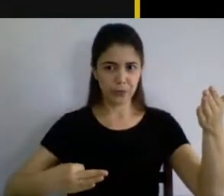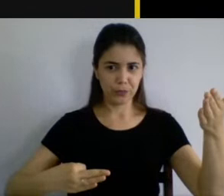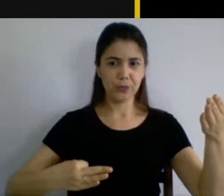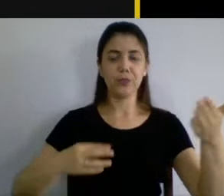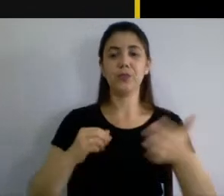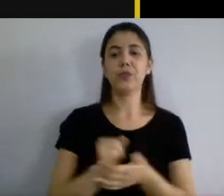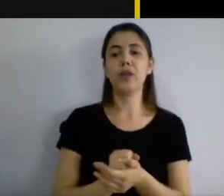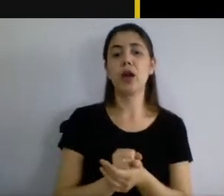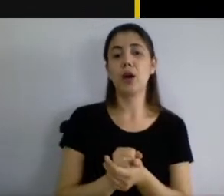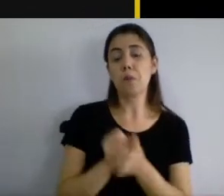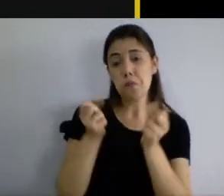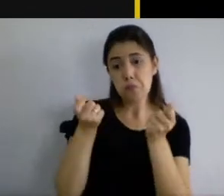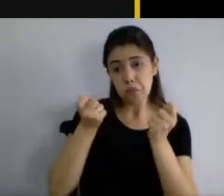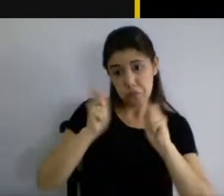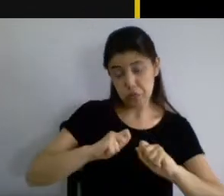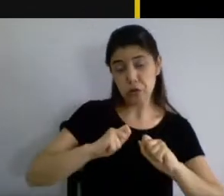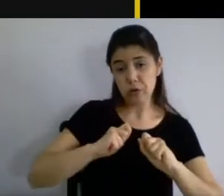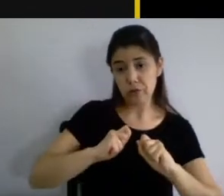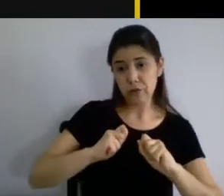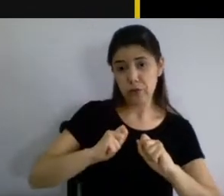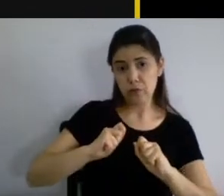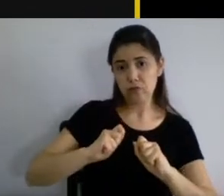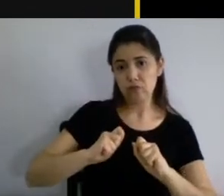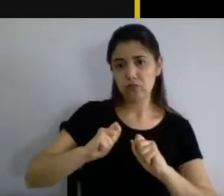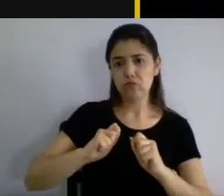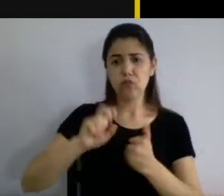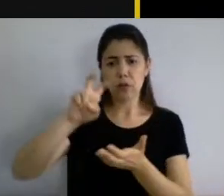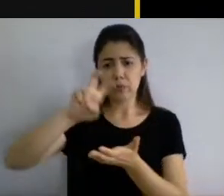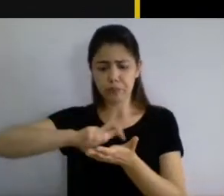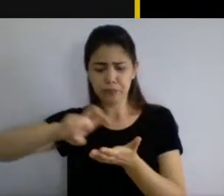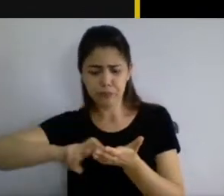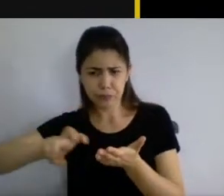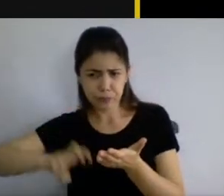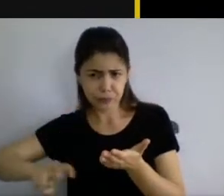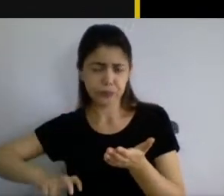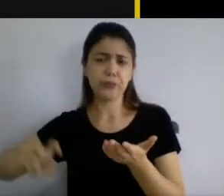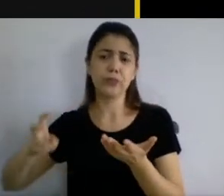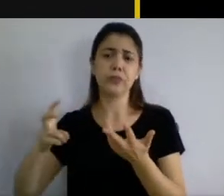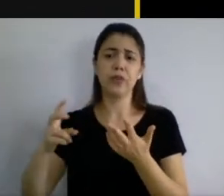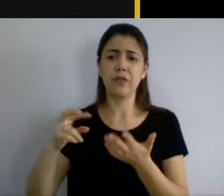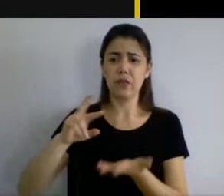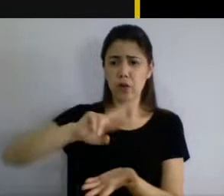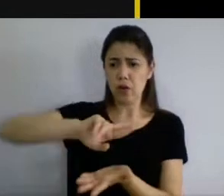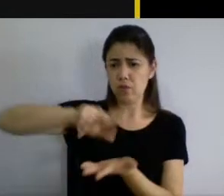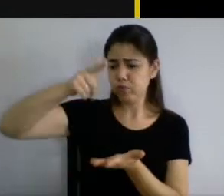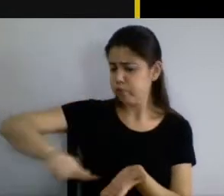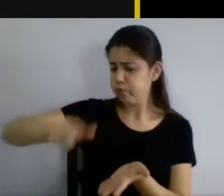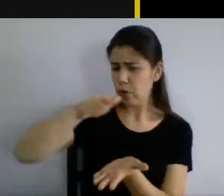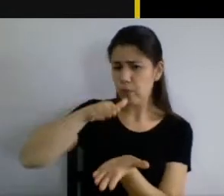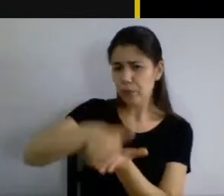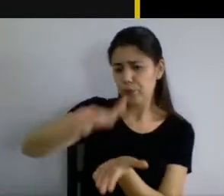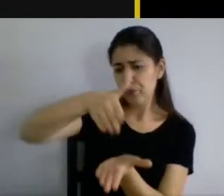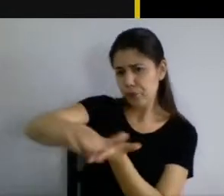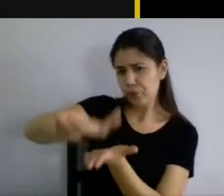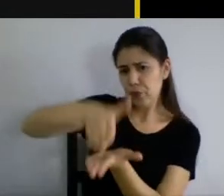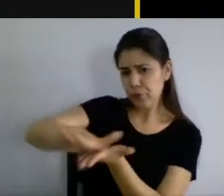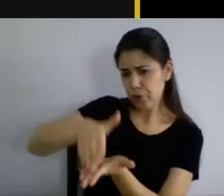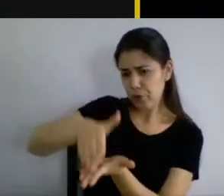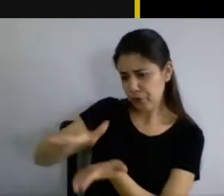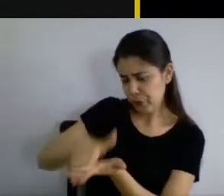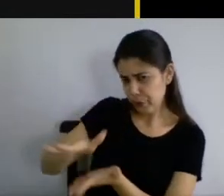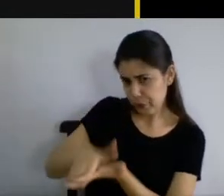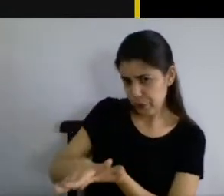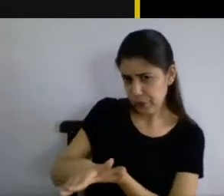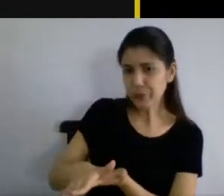uma gráfica fazer edições ilimitadas da mesma página, sem necessidade